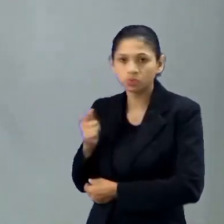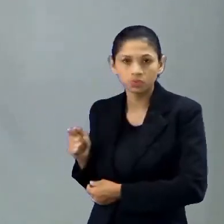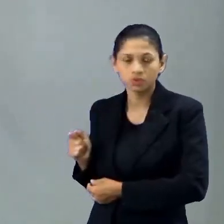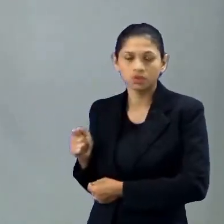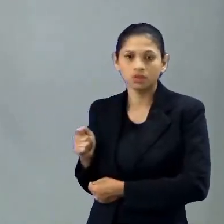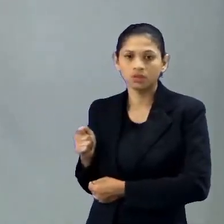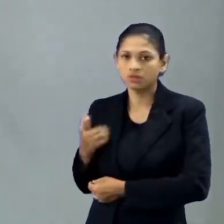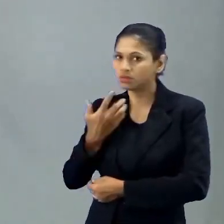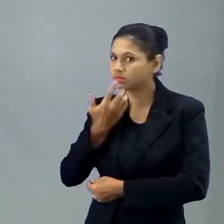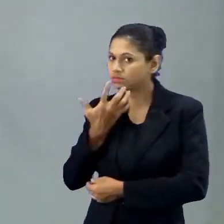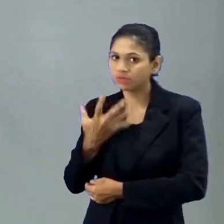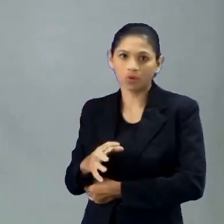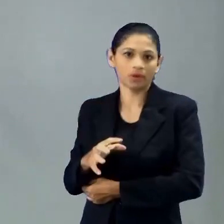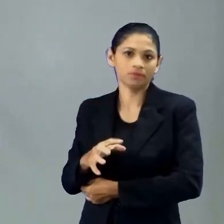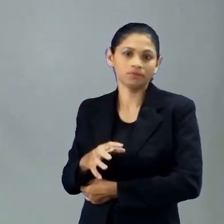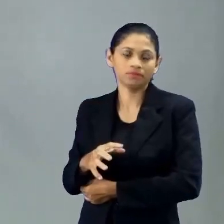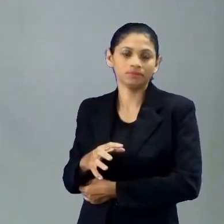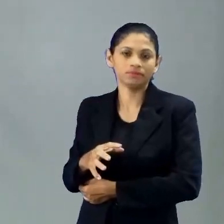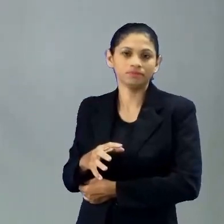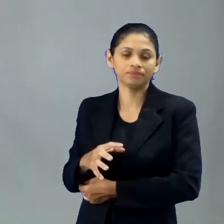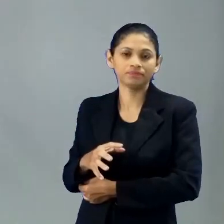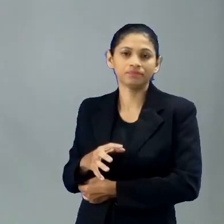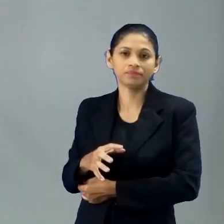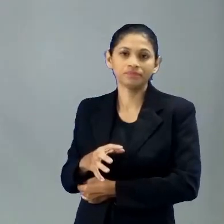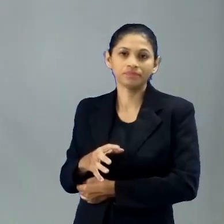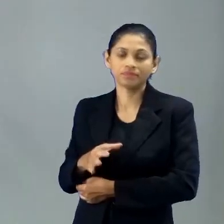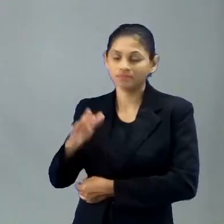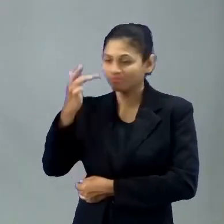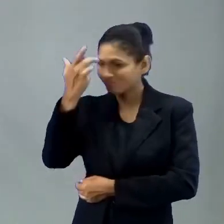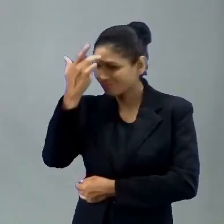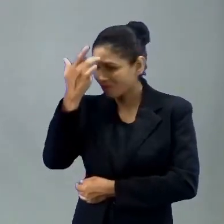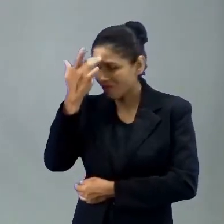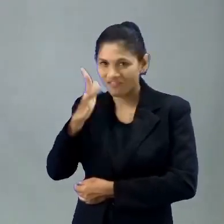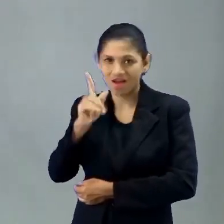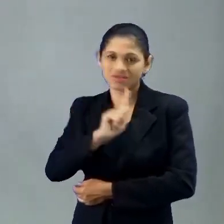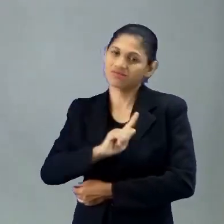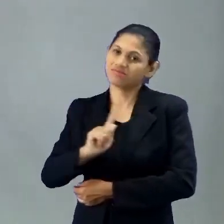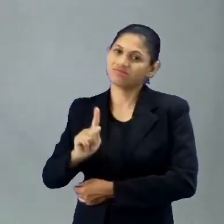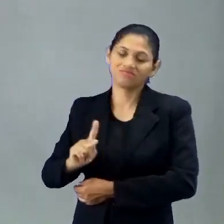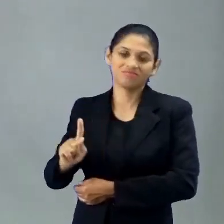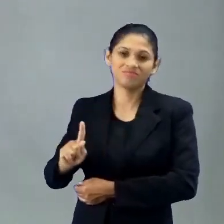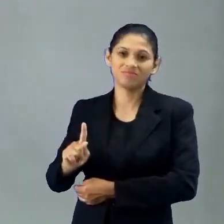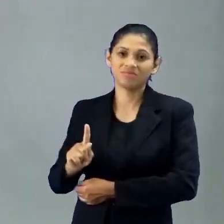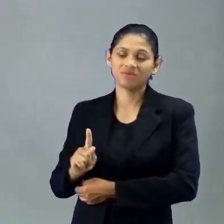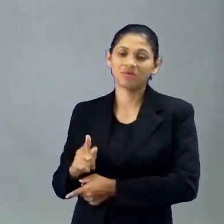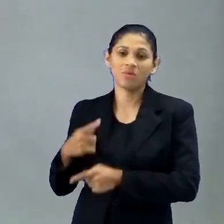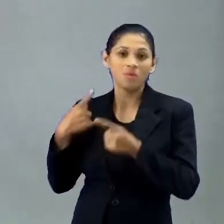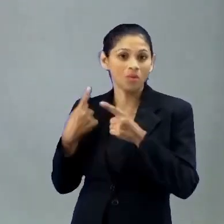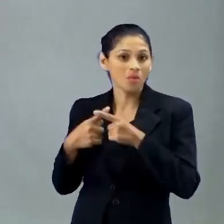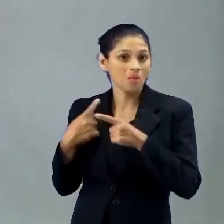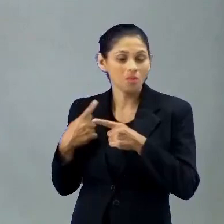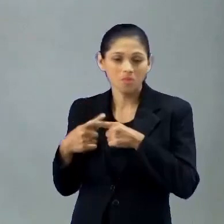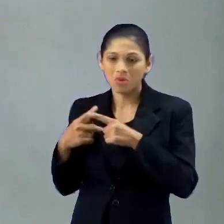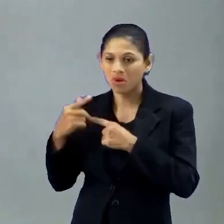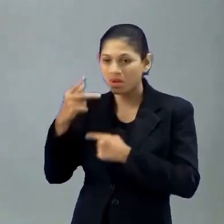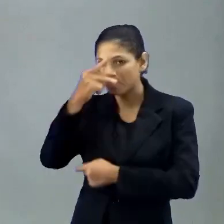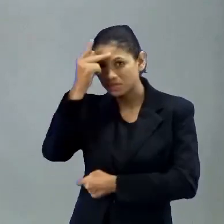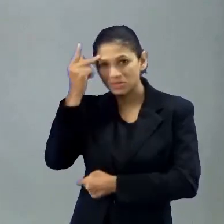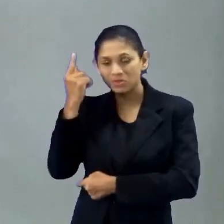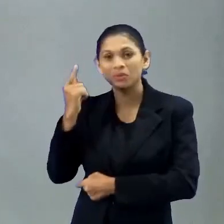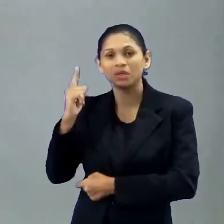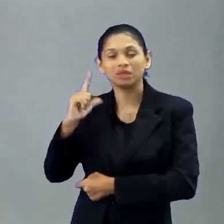processo de reforma agrária, ele não se dá de forma pacífica, muitas das vezes, e o Brasil ele